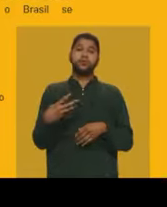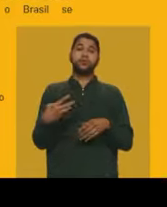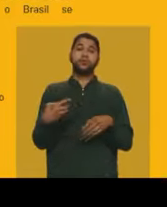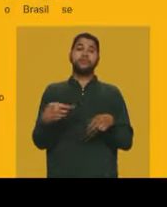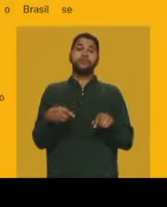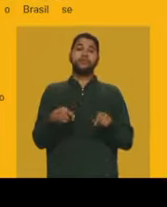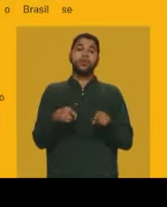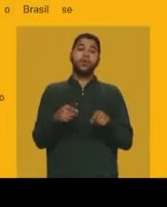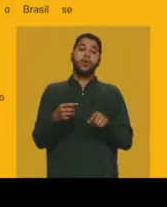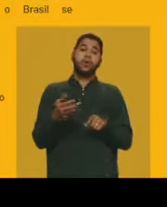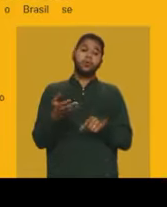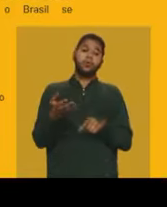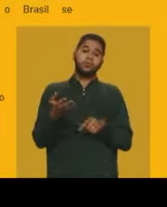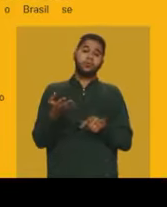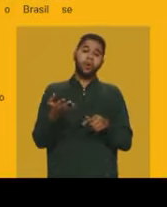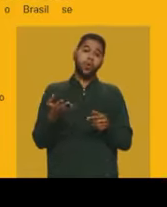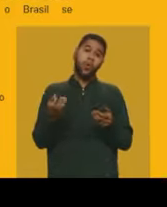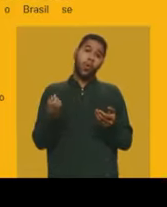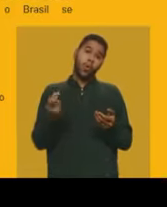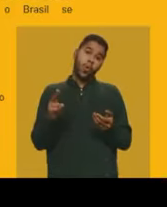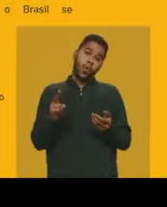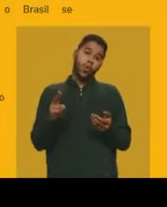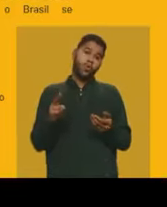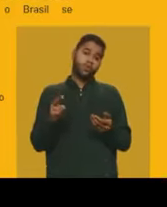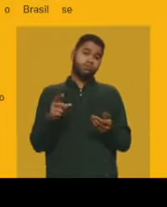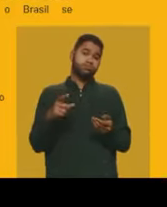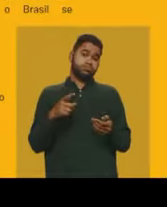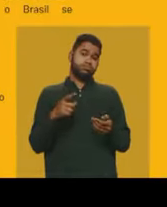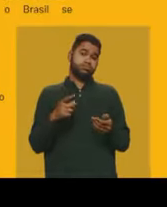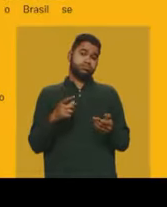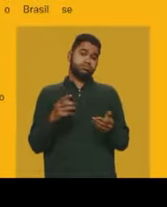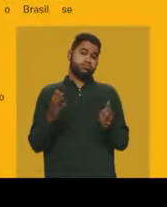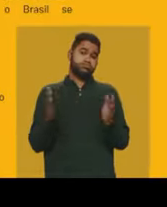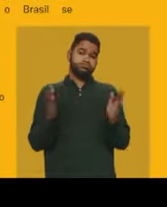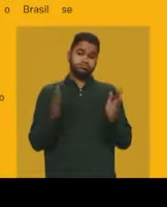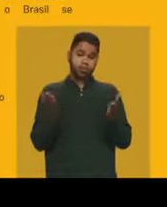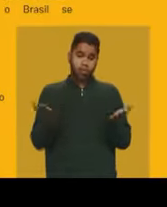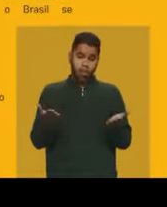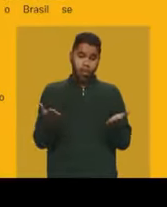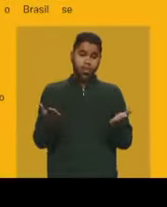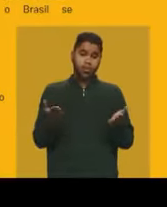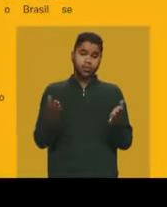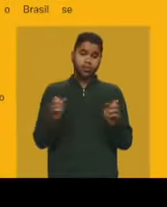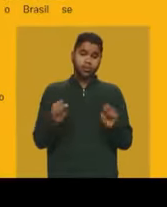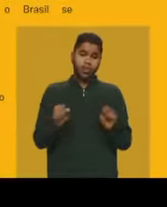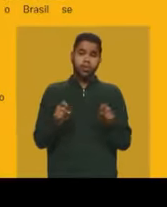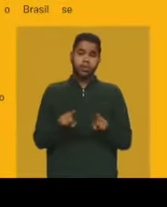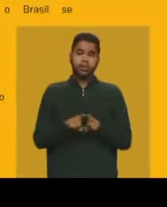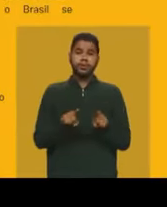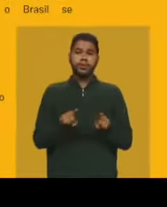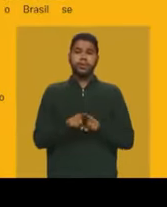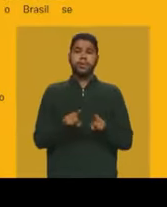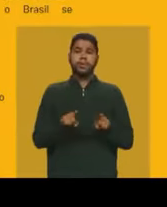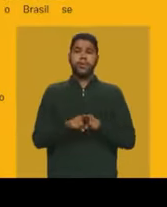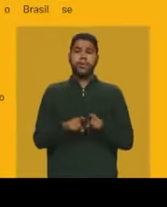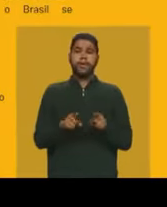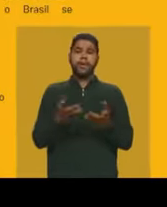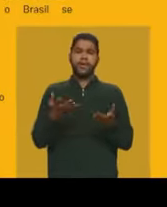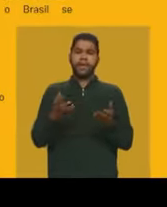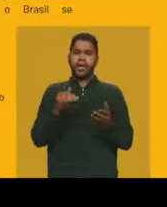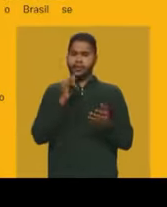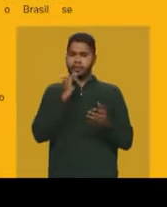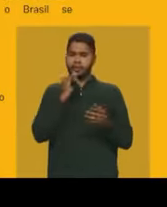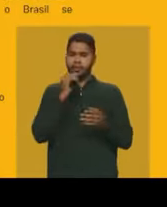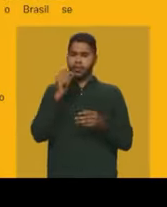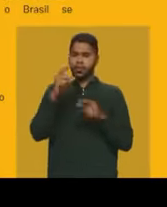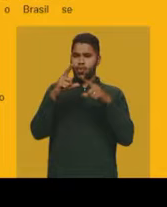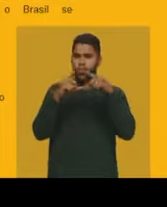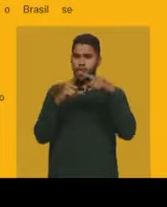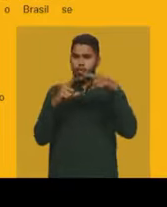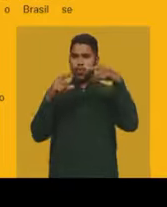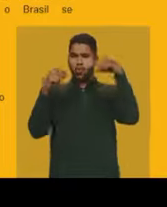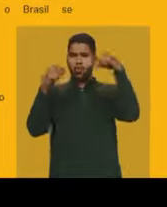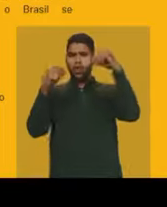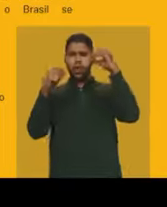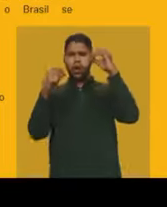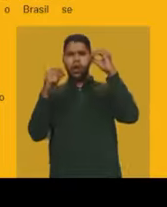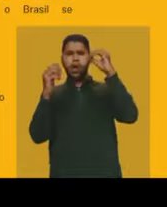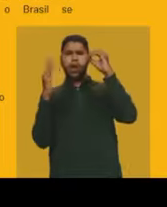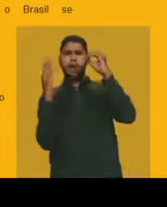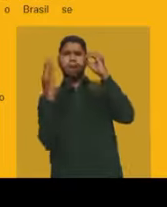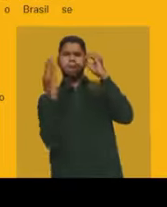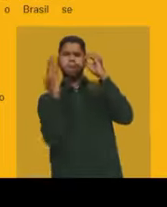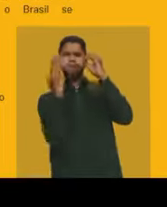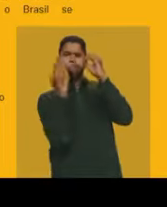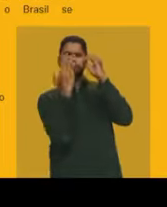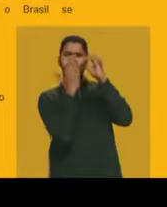encontrava ou encontra, né? Então, ele utilizou a imagem de um eclipse, que é um fenômeno natural, né?